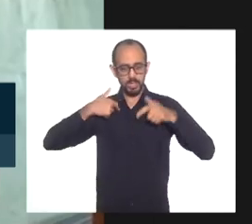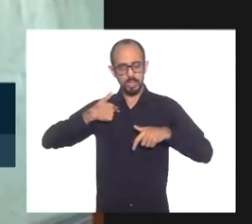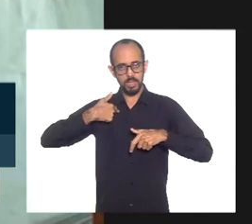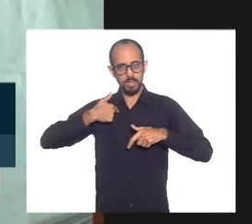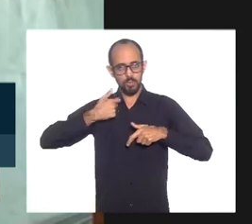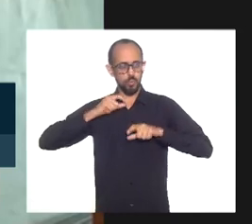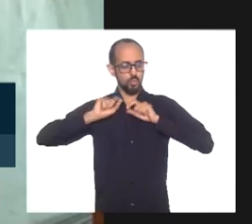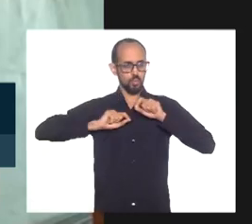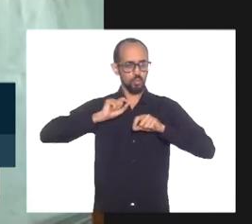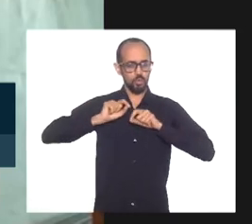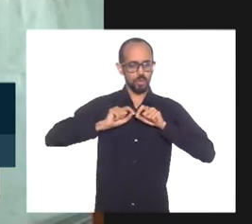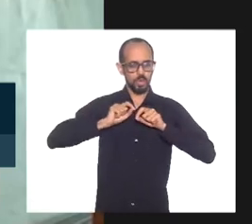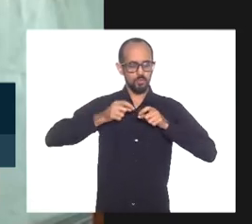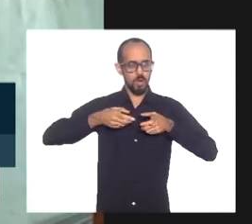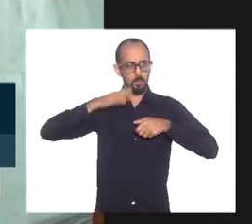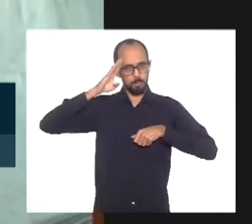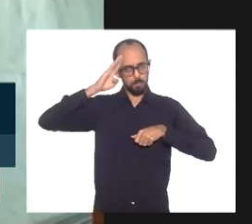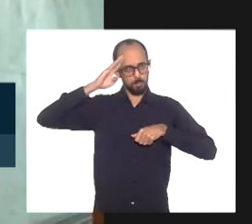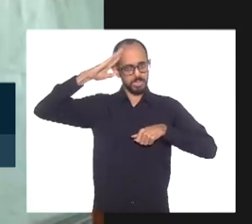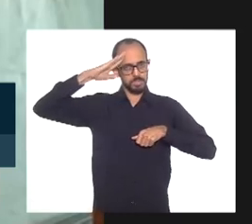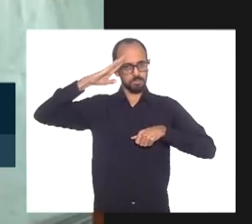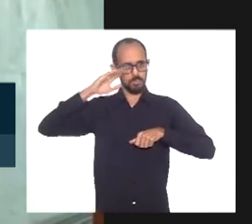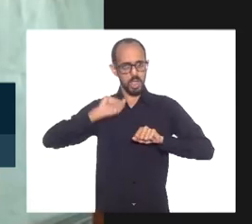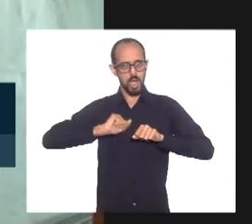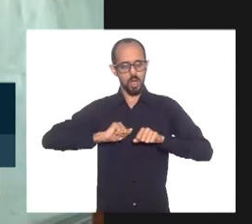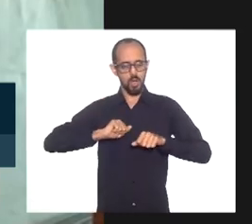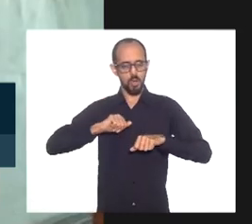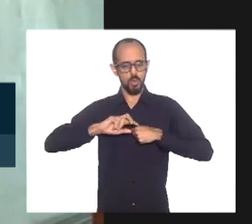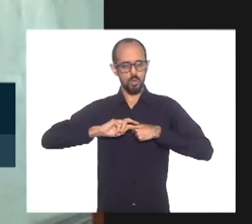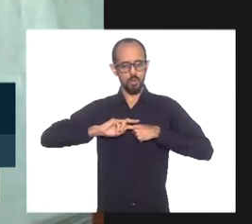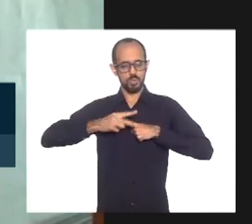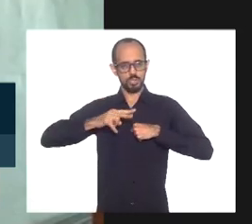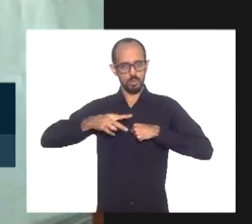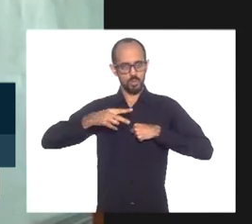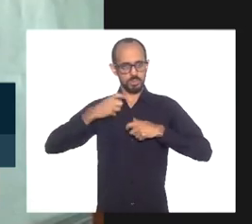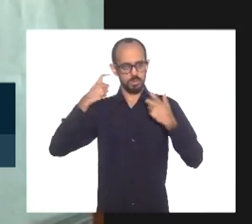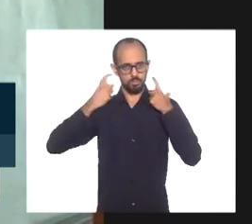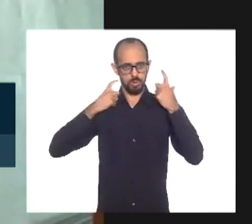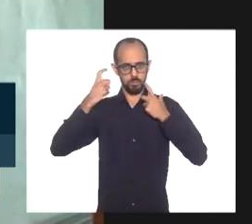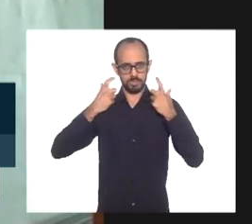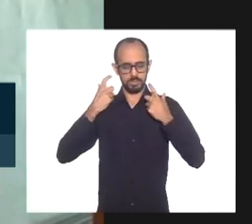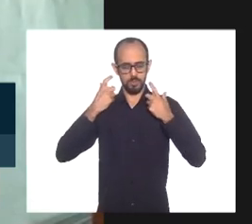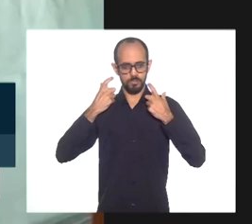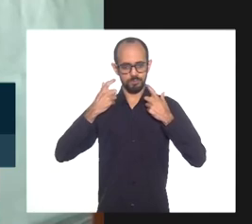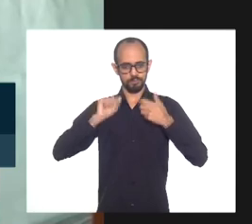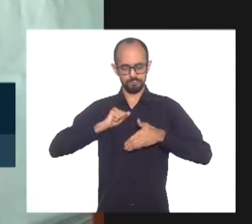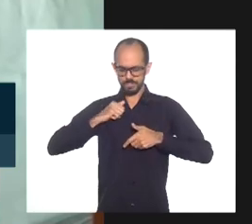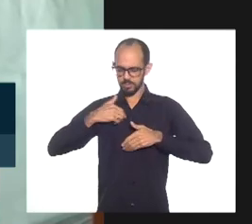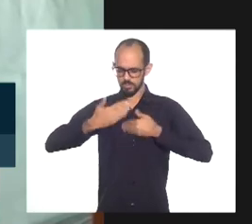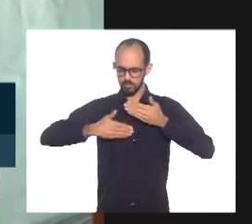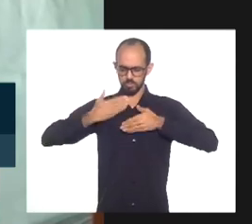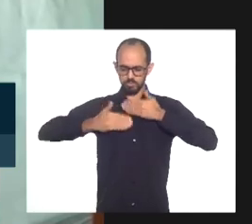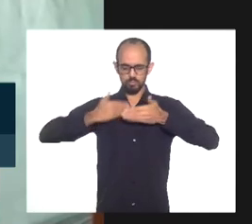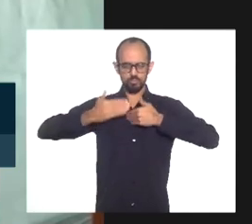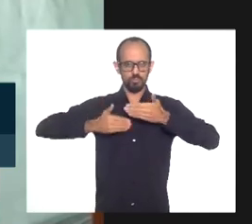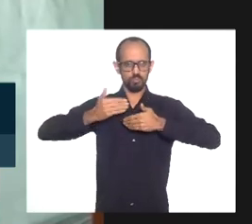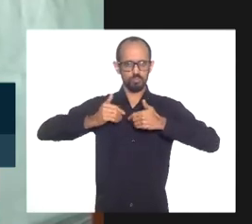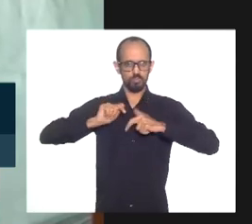foi o principal fator, né, de preocupação. Mas, no desenrolar do nosso